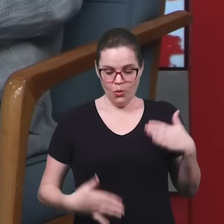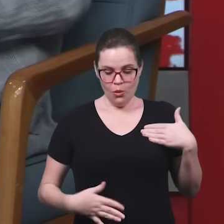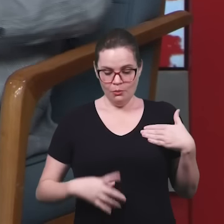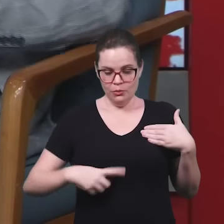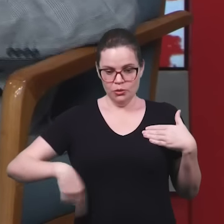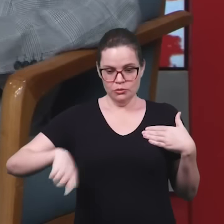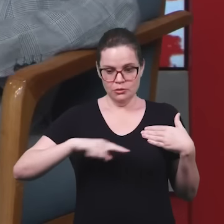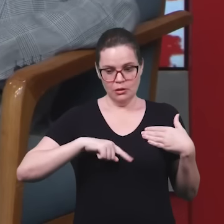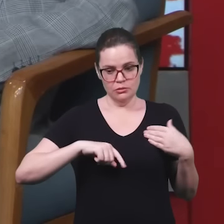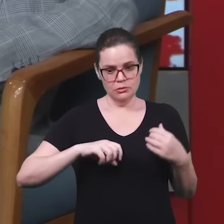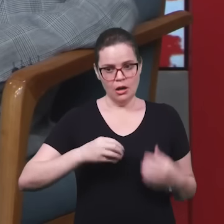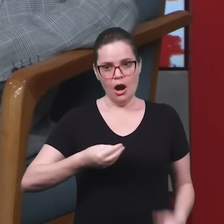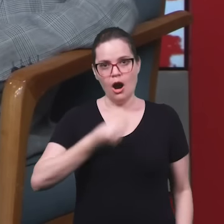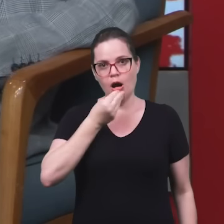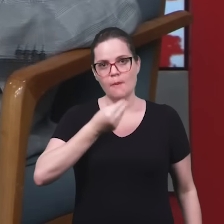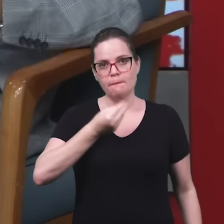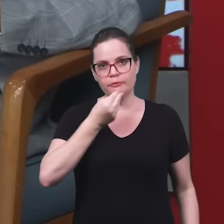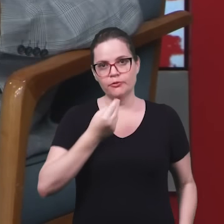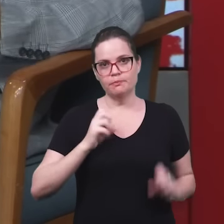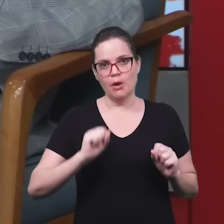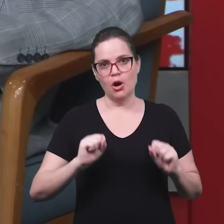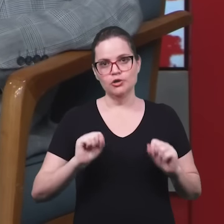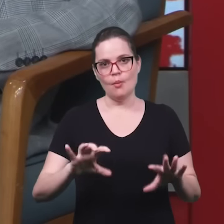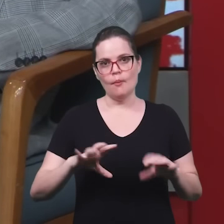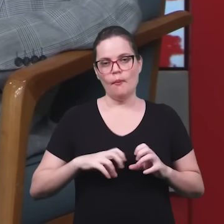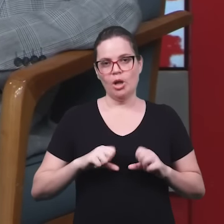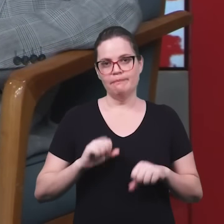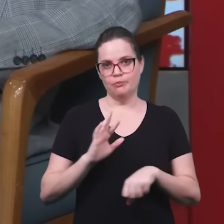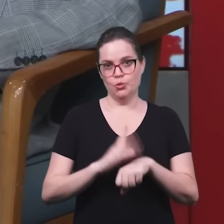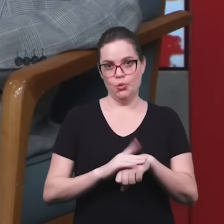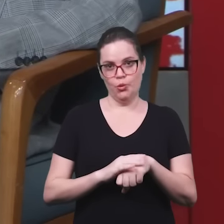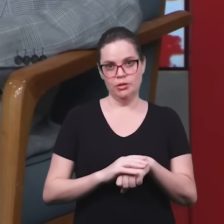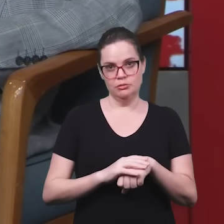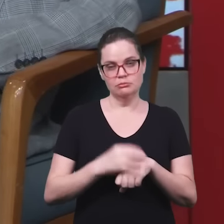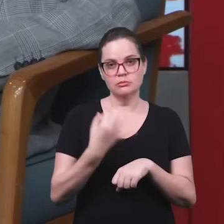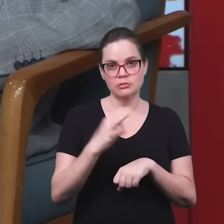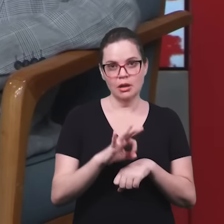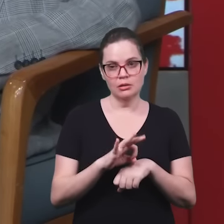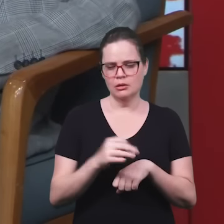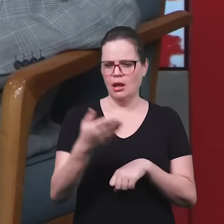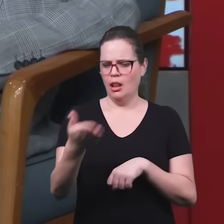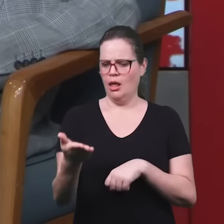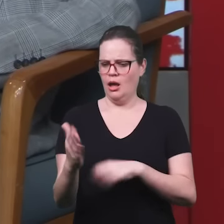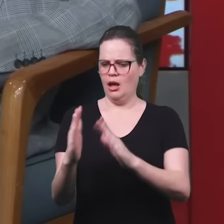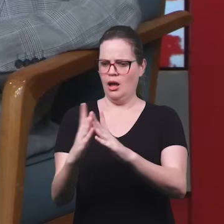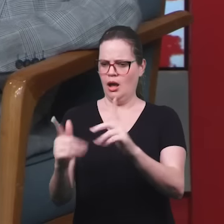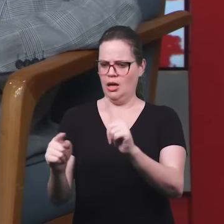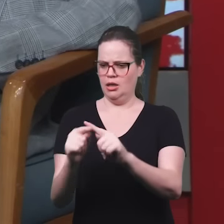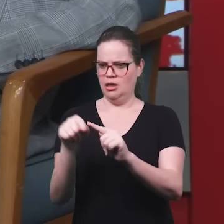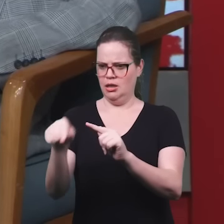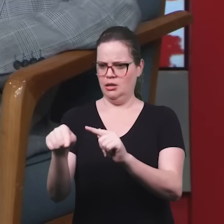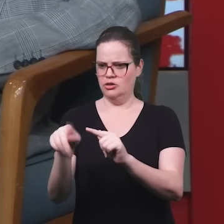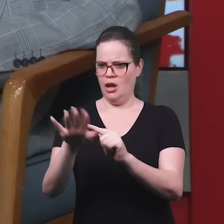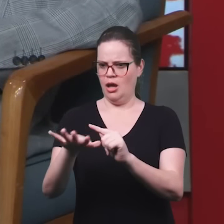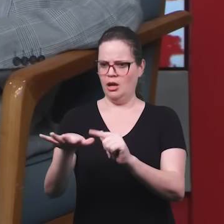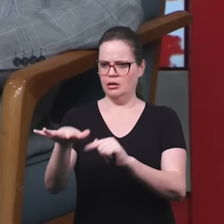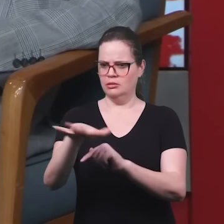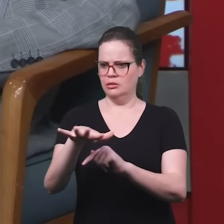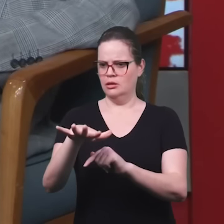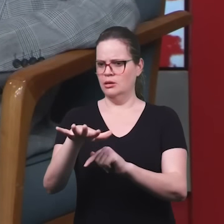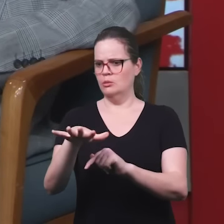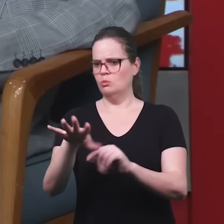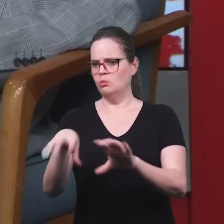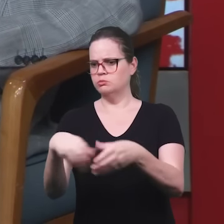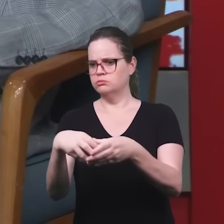Paulo diz e define a igreja como um corpo humano, nós podemos